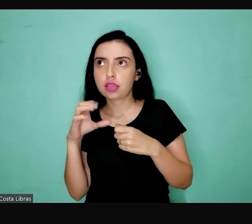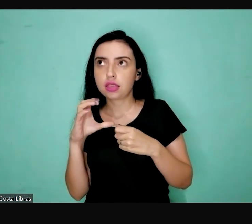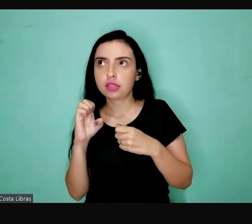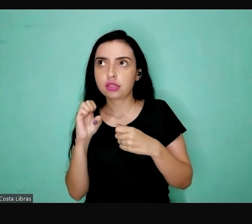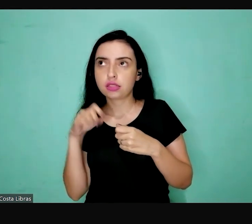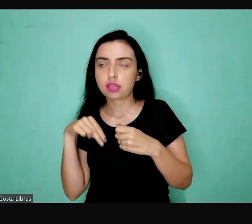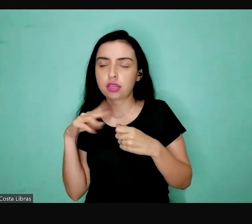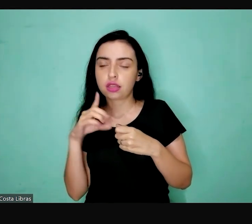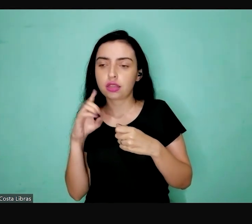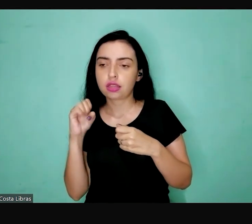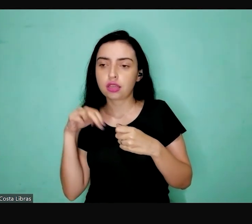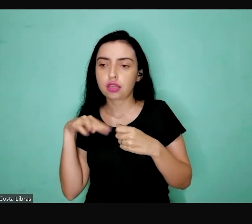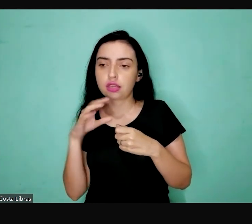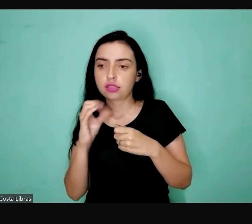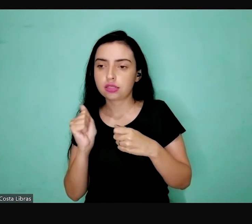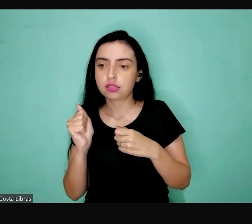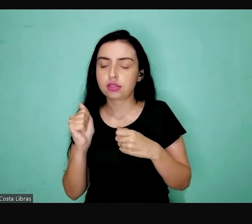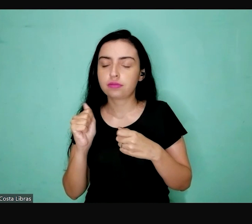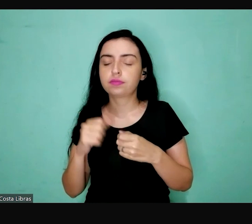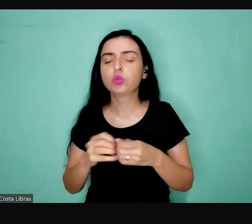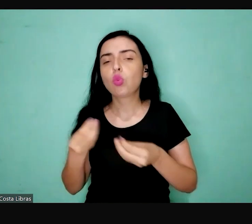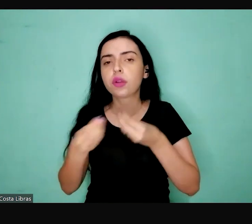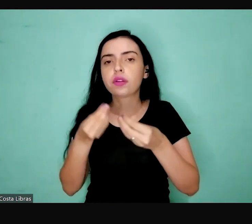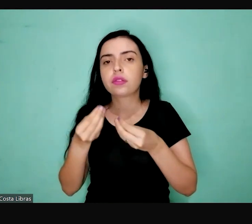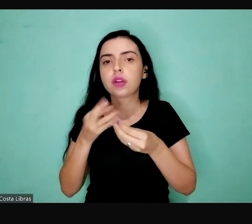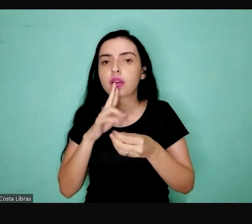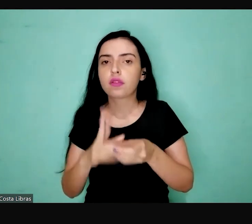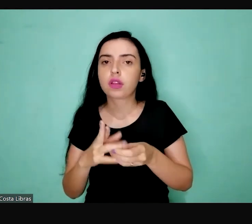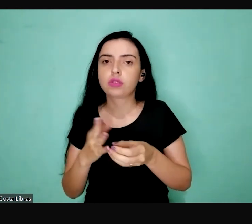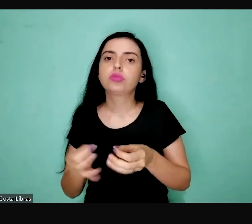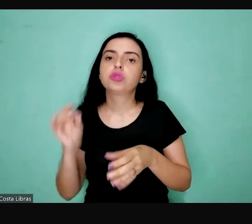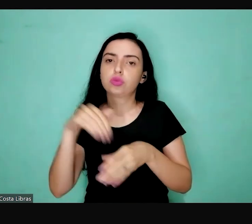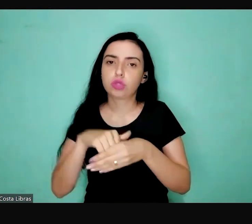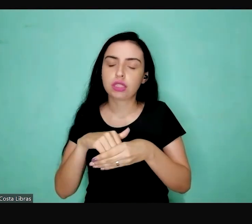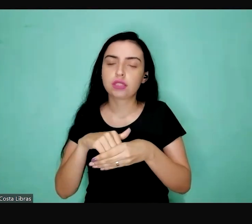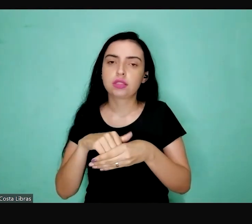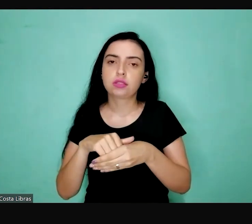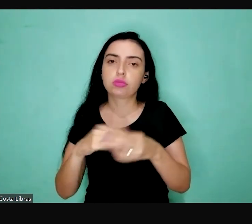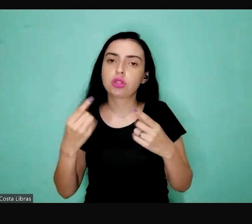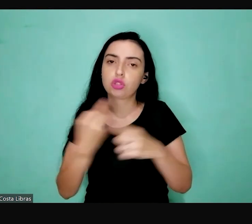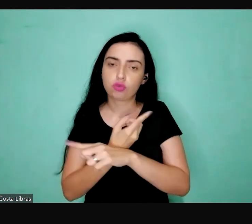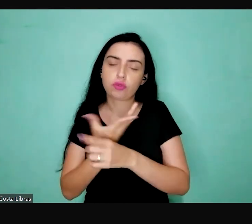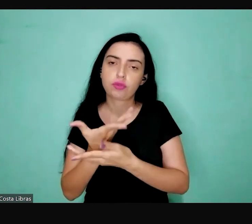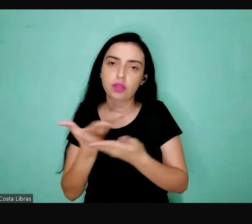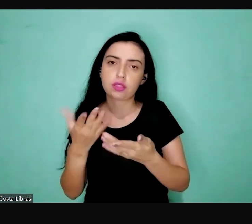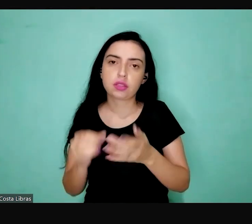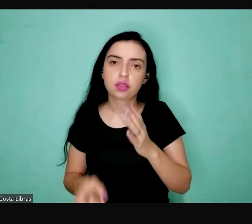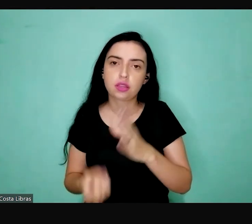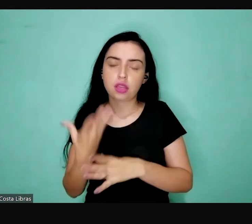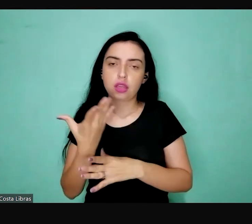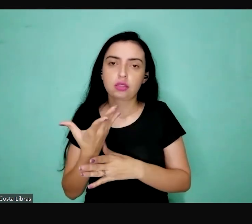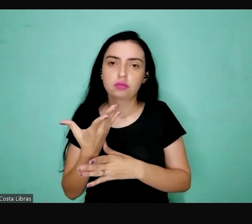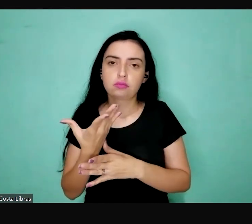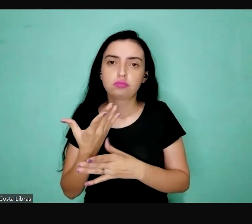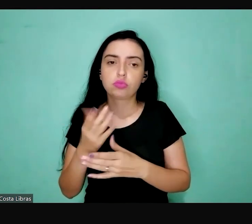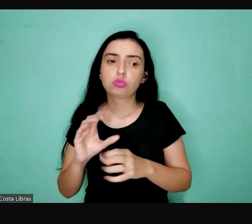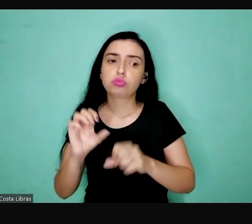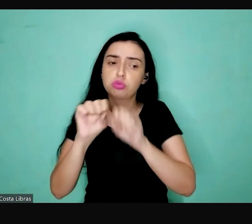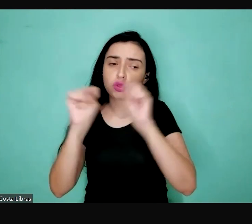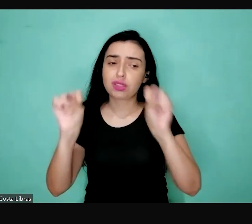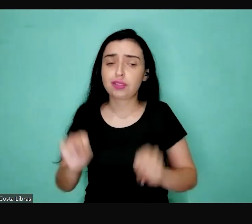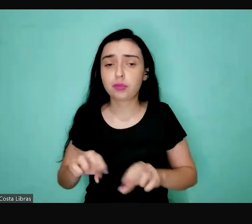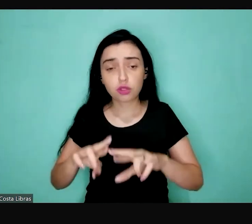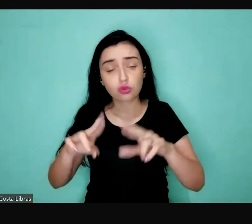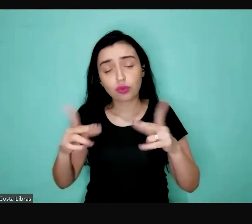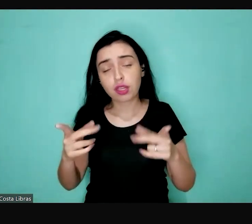foi a razão de decidir, claro, em vista da controvérsia instaurada. Nós temos um sistema muito diferente, mas